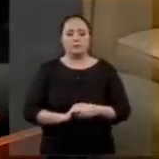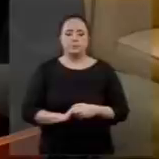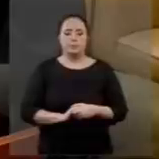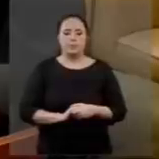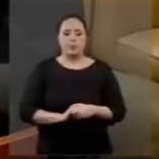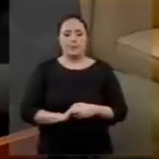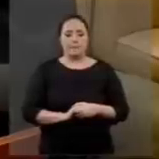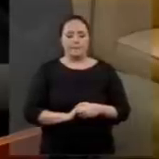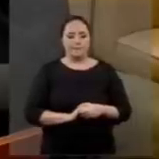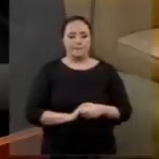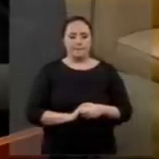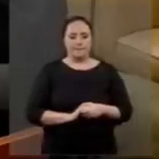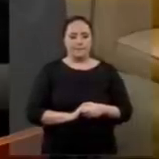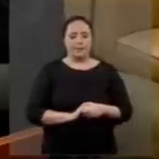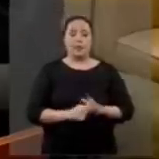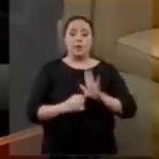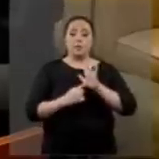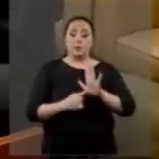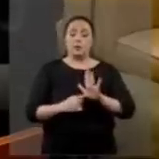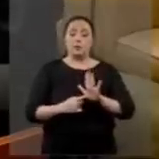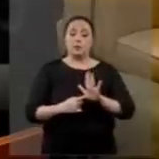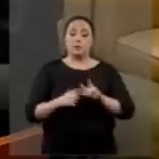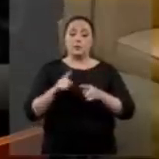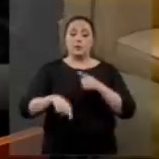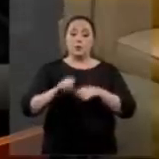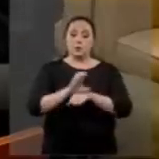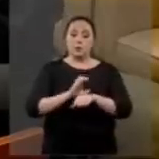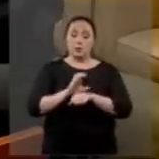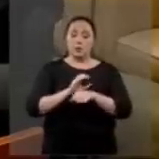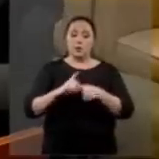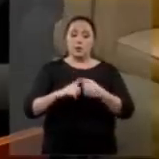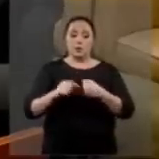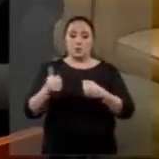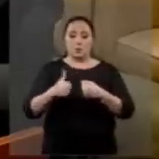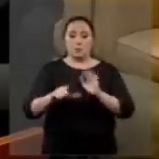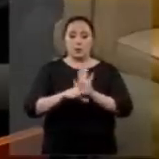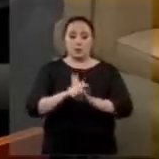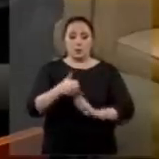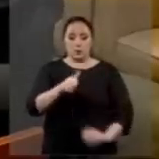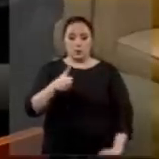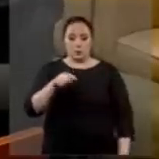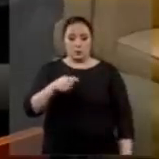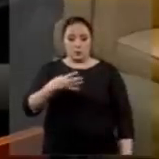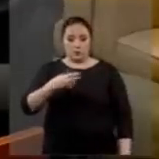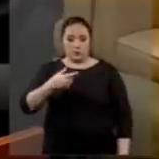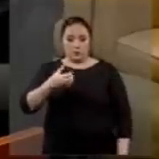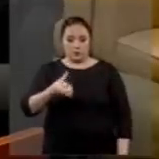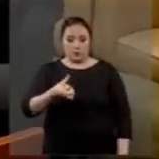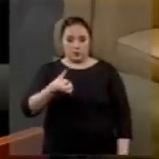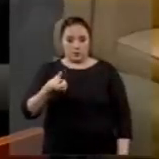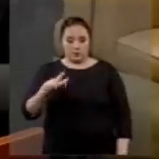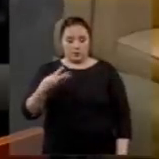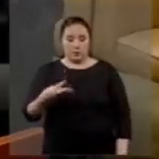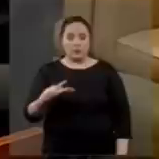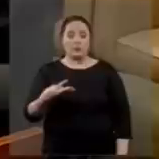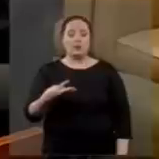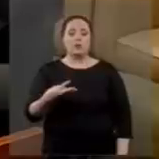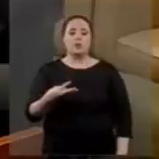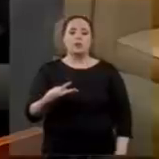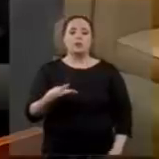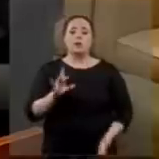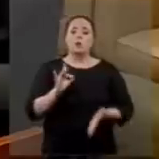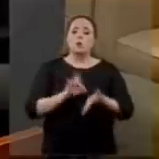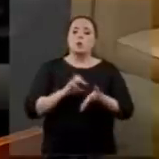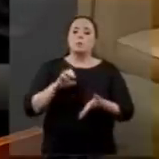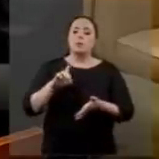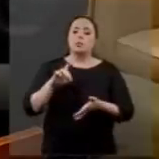Demonstrada a inconstitucionalidade do artigo 1º da Lei 11.463, com a confirmação que se espera da medida cautelar que